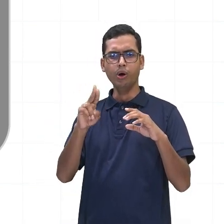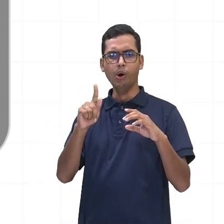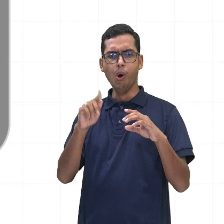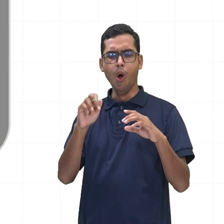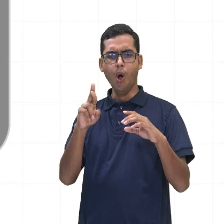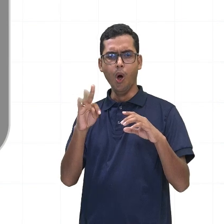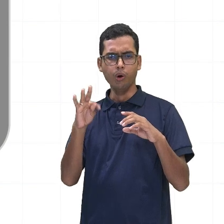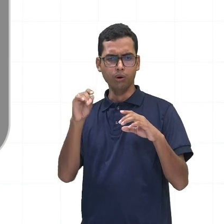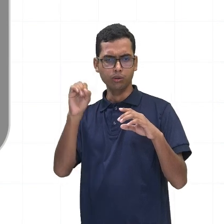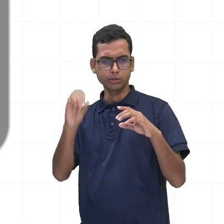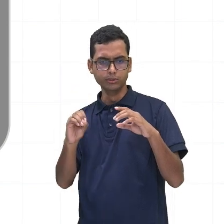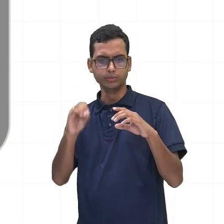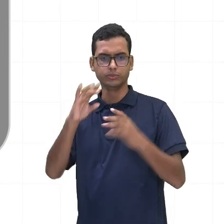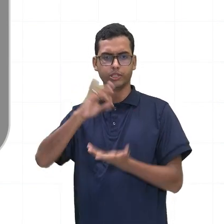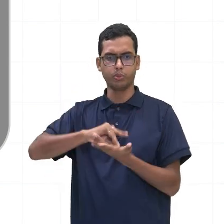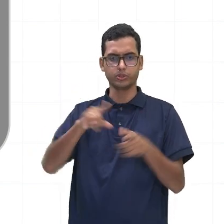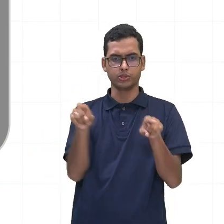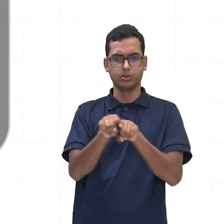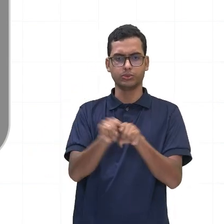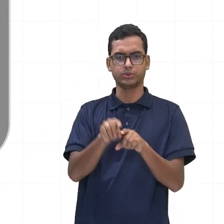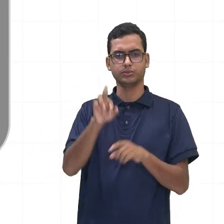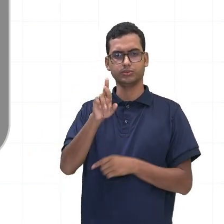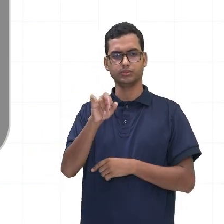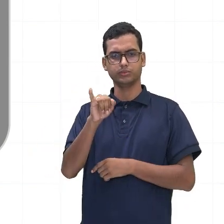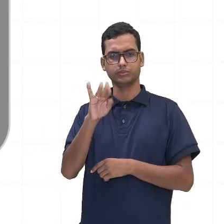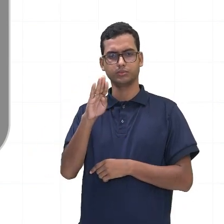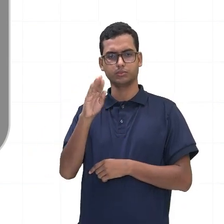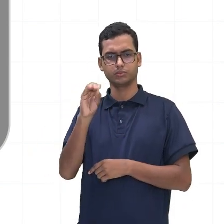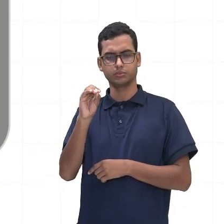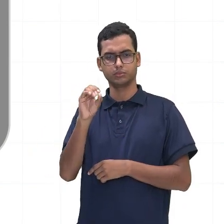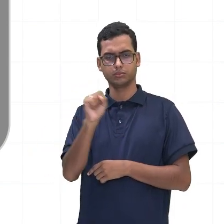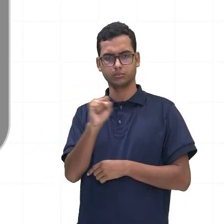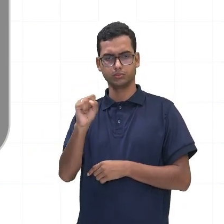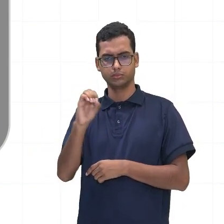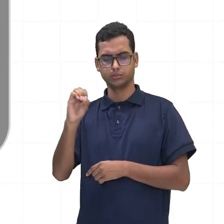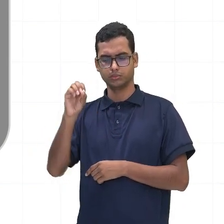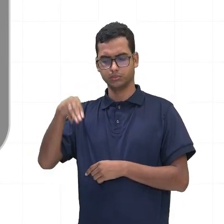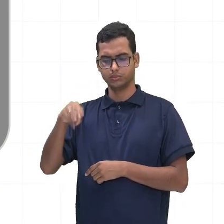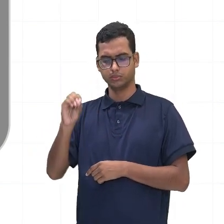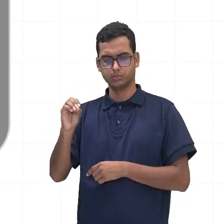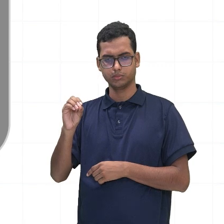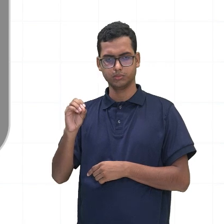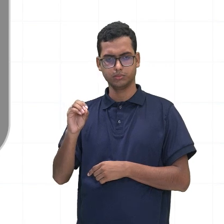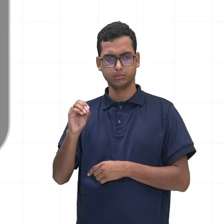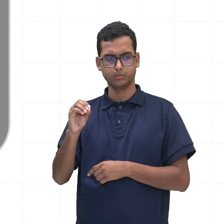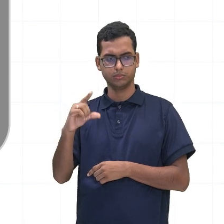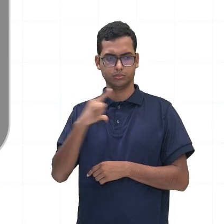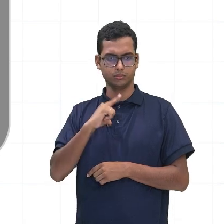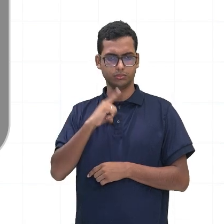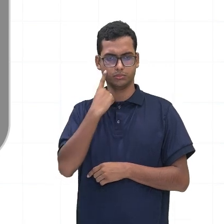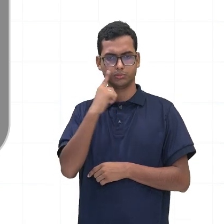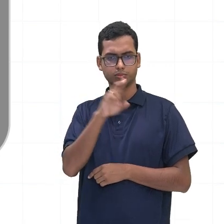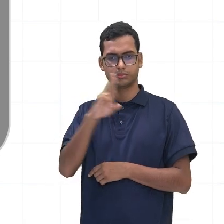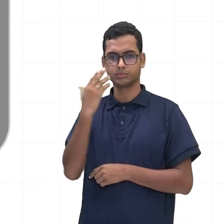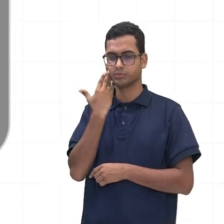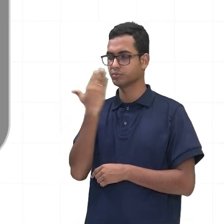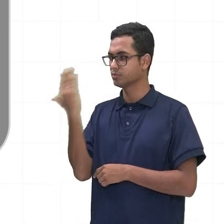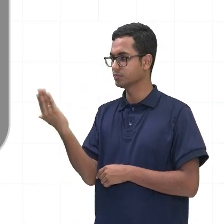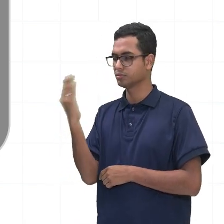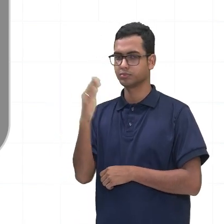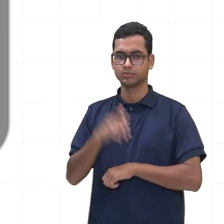ribossomos associados, eles que são estruturas pequenas esféricas, por isso o nome retículo endoplasmático